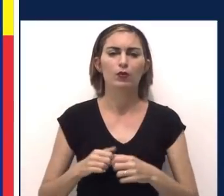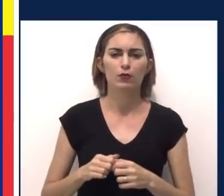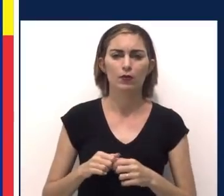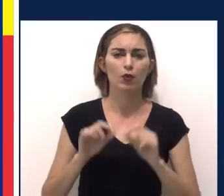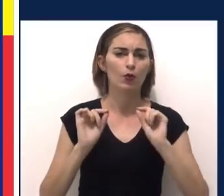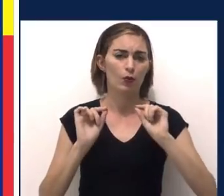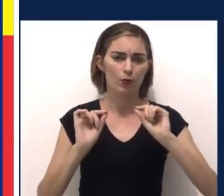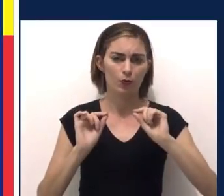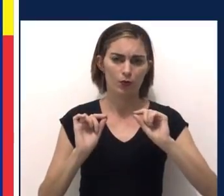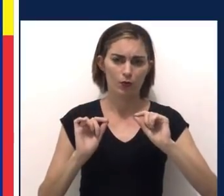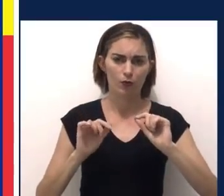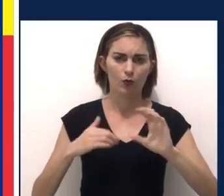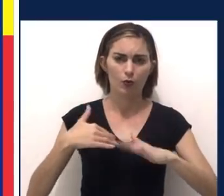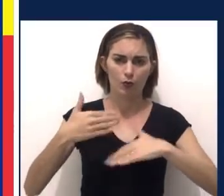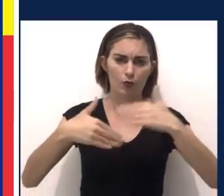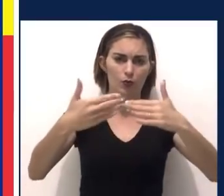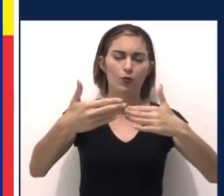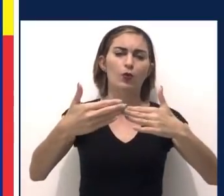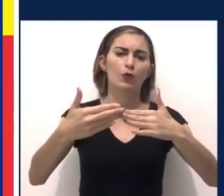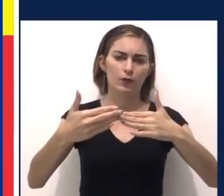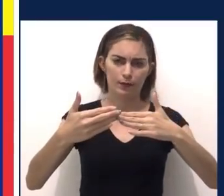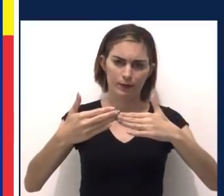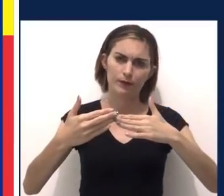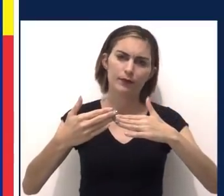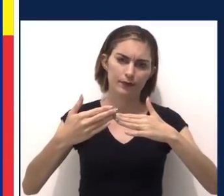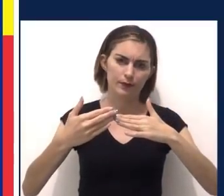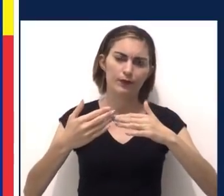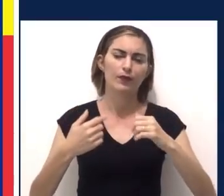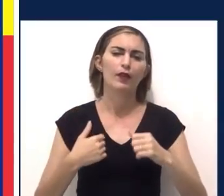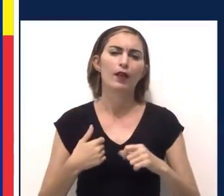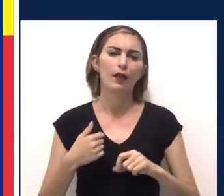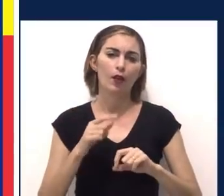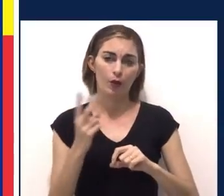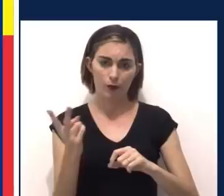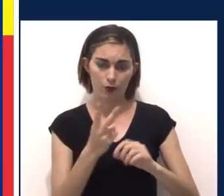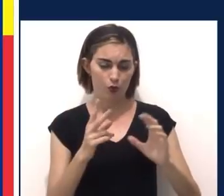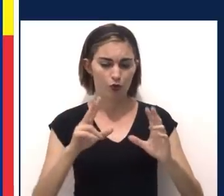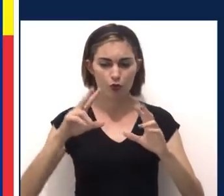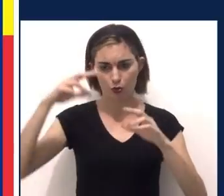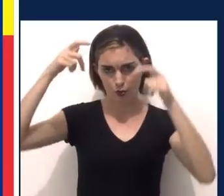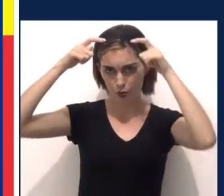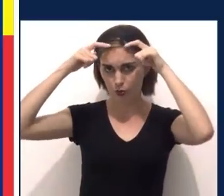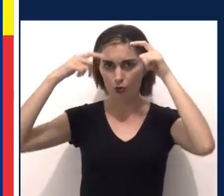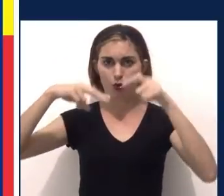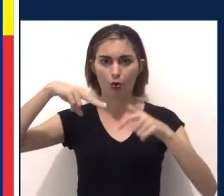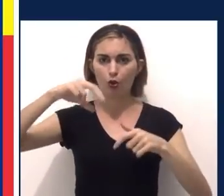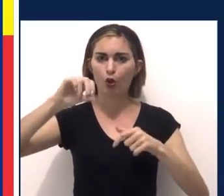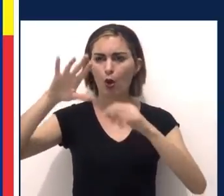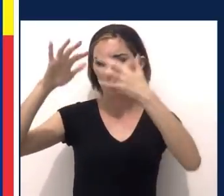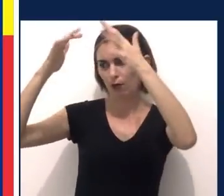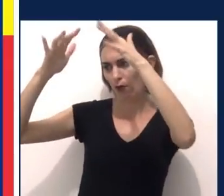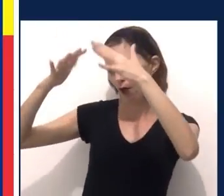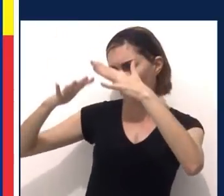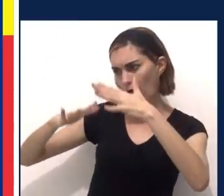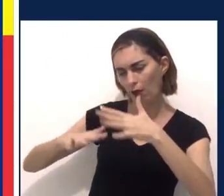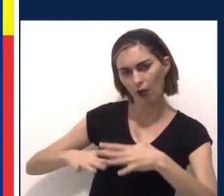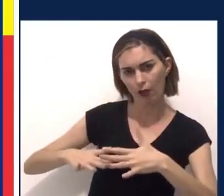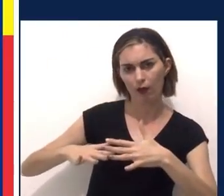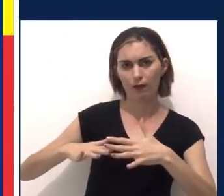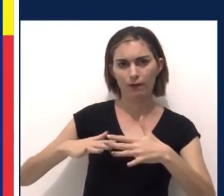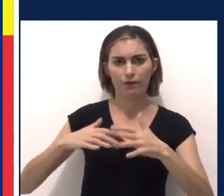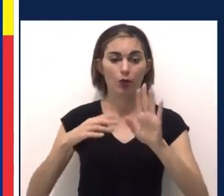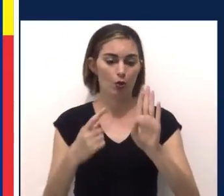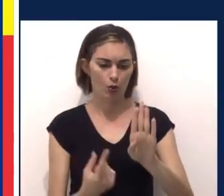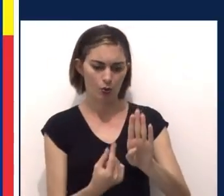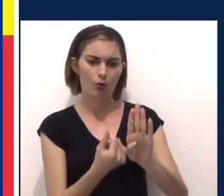força para impor sua hegemonia. Então, os nobres falidos e